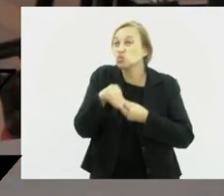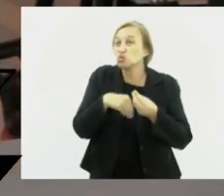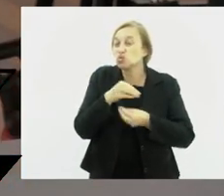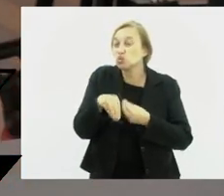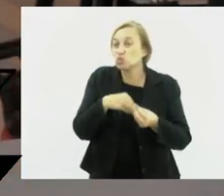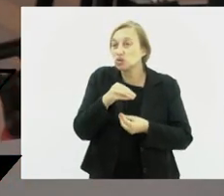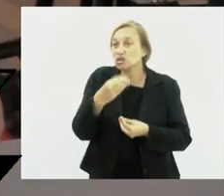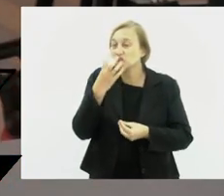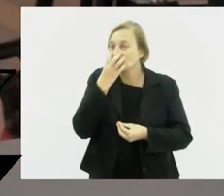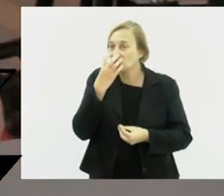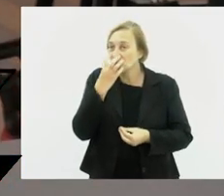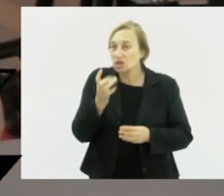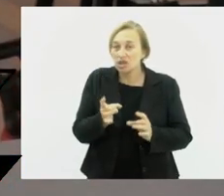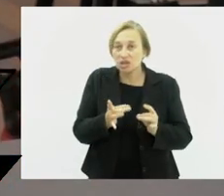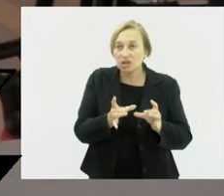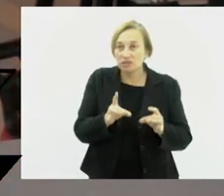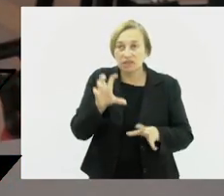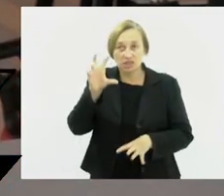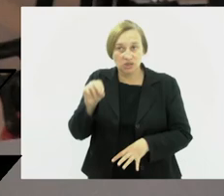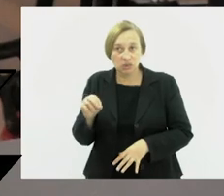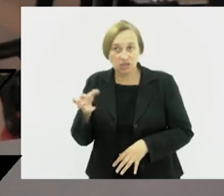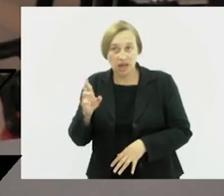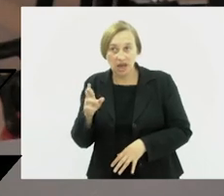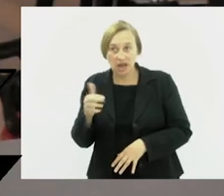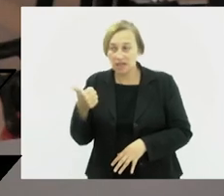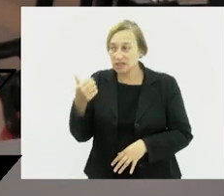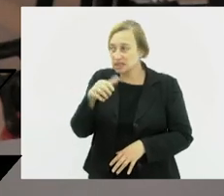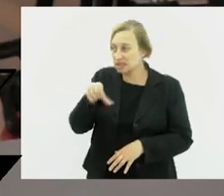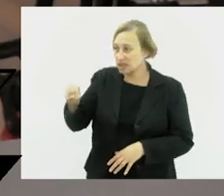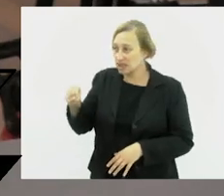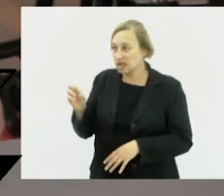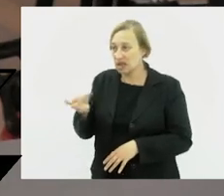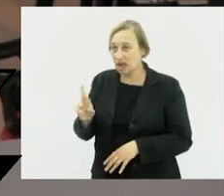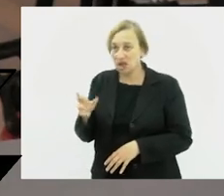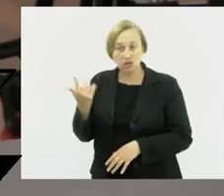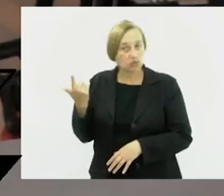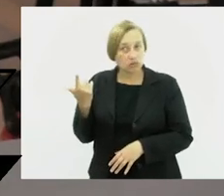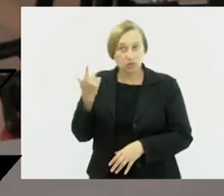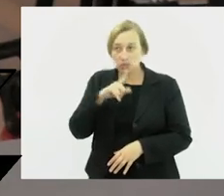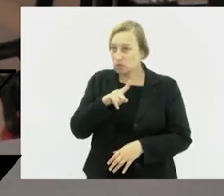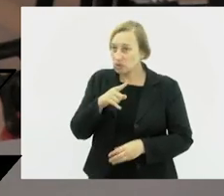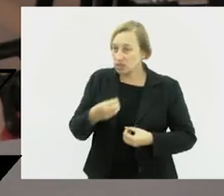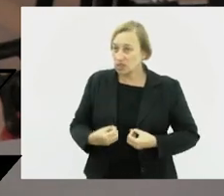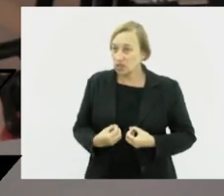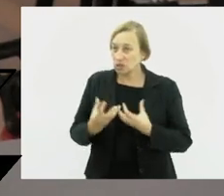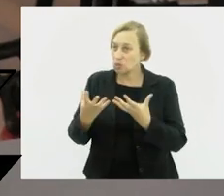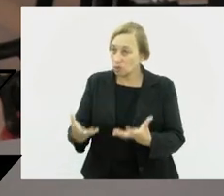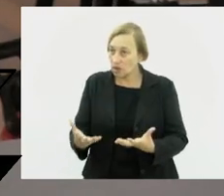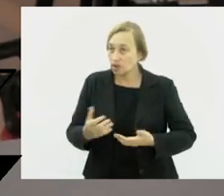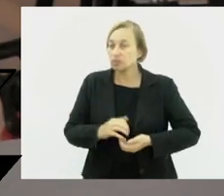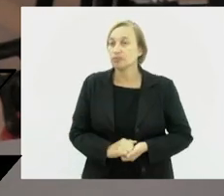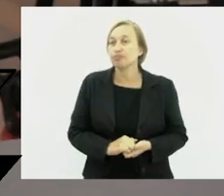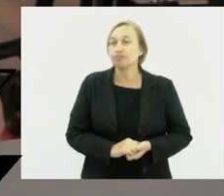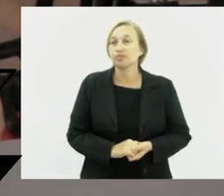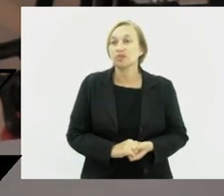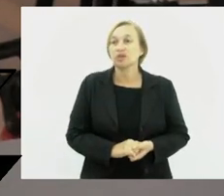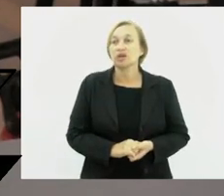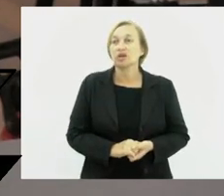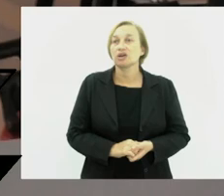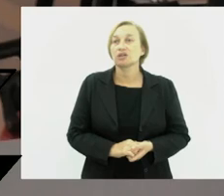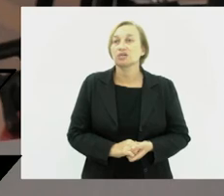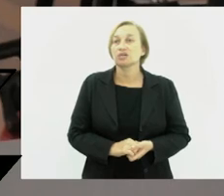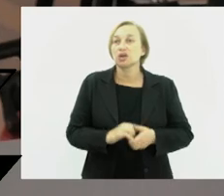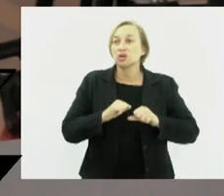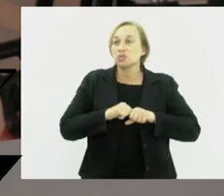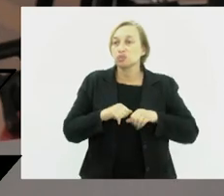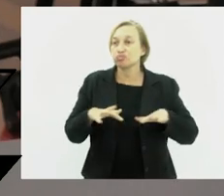por R$50, R$100, acaba não conseguindo sustentar e acaba doando, e acaba tendo uma